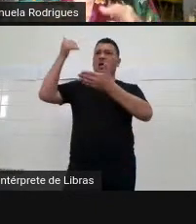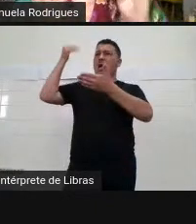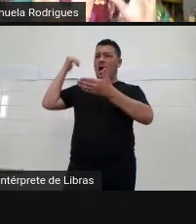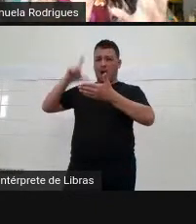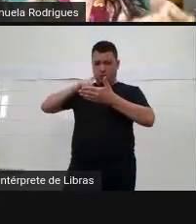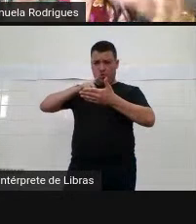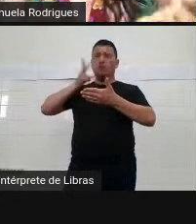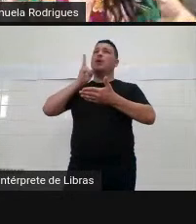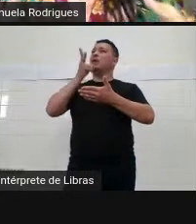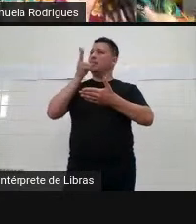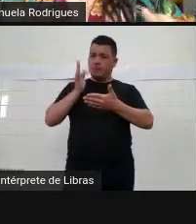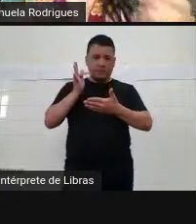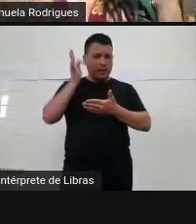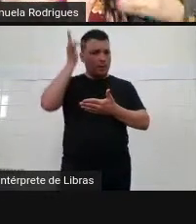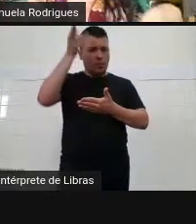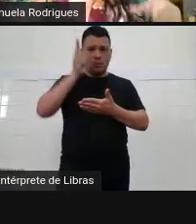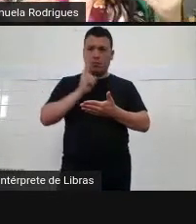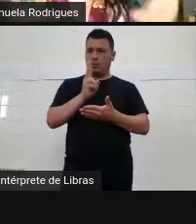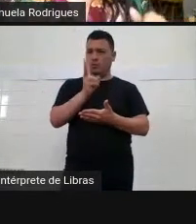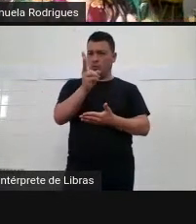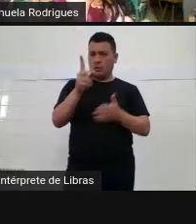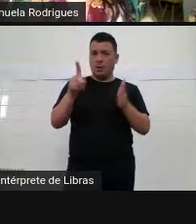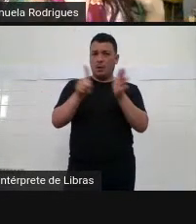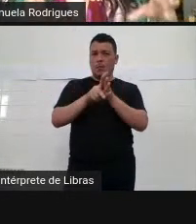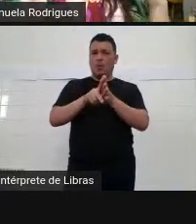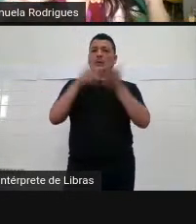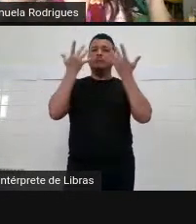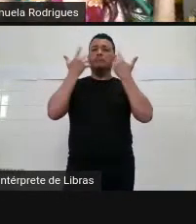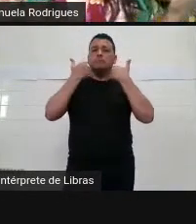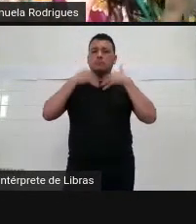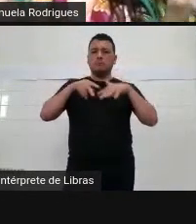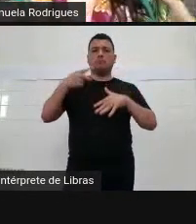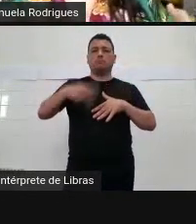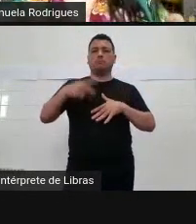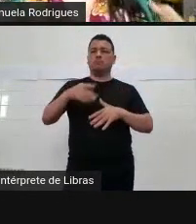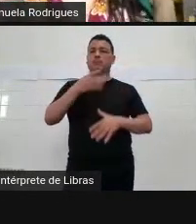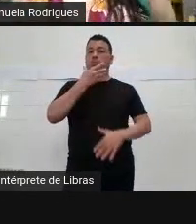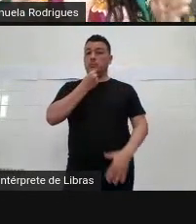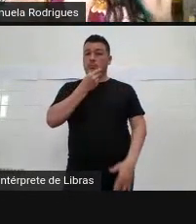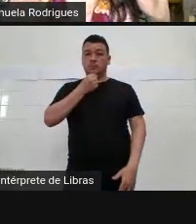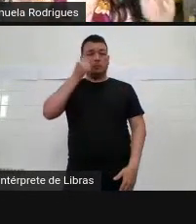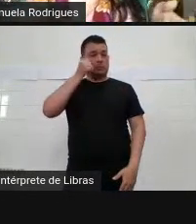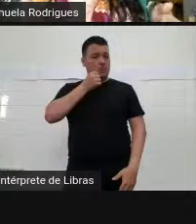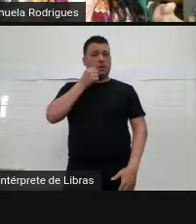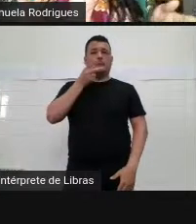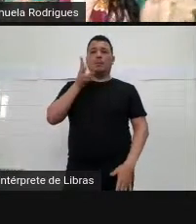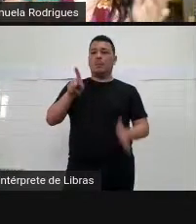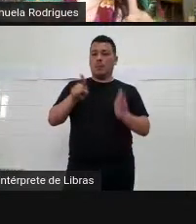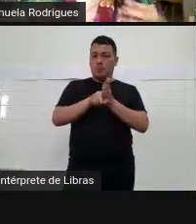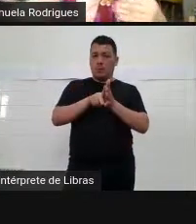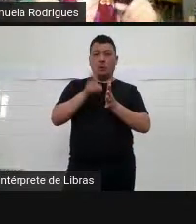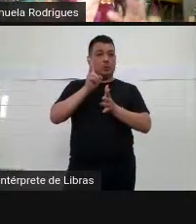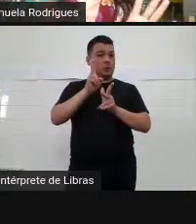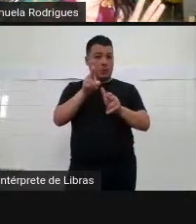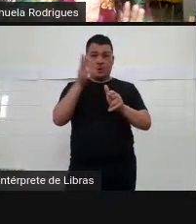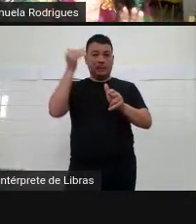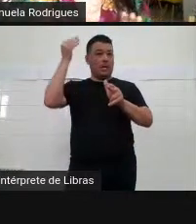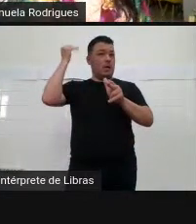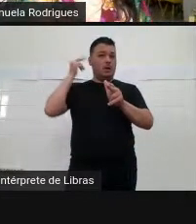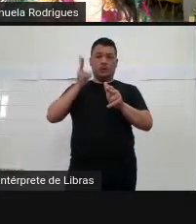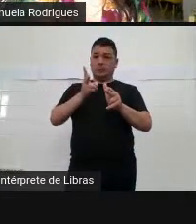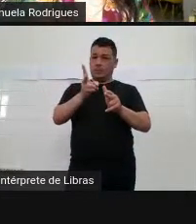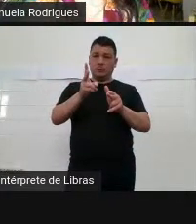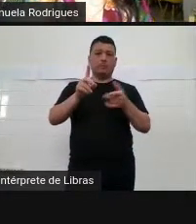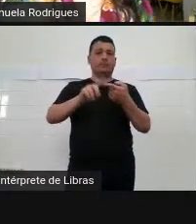está inserido na dimensão da natureza, então ela é presumida como sempre foi assim, e,